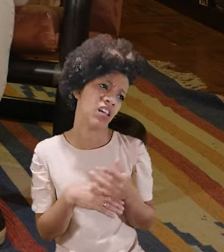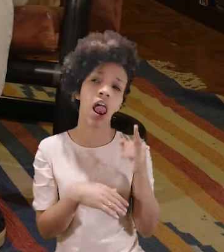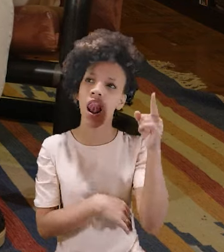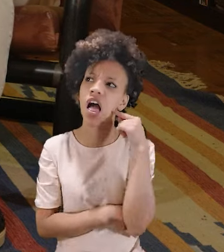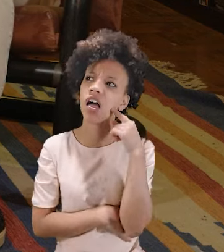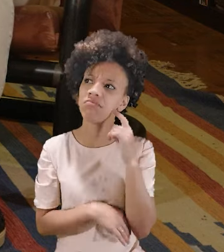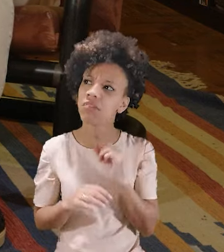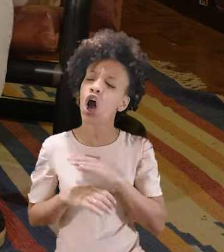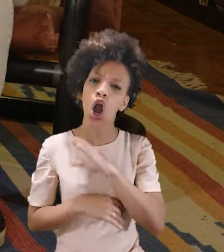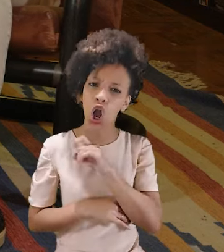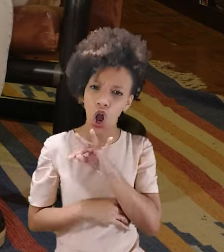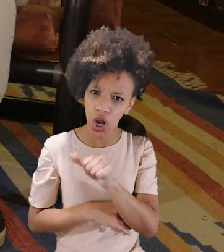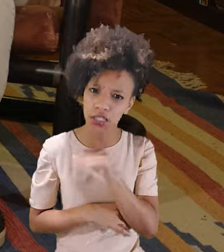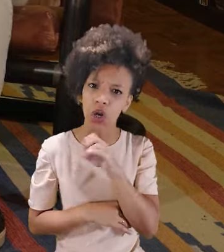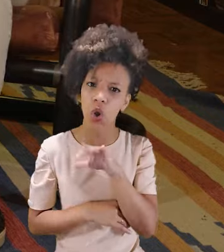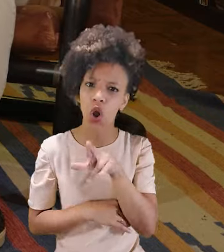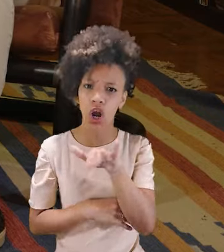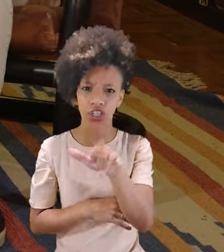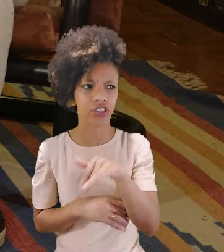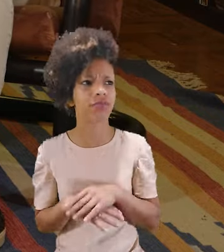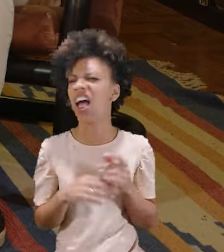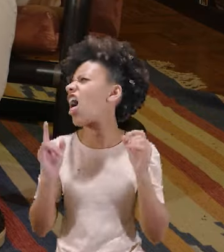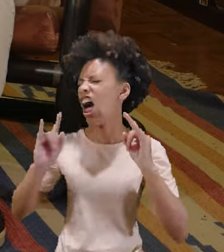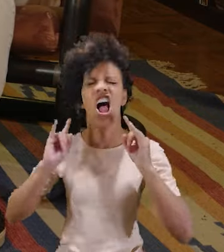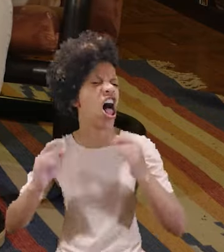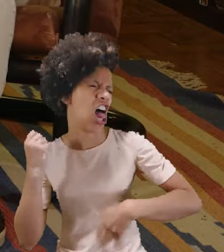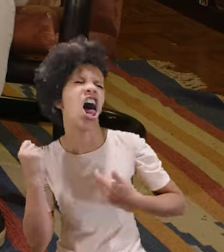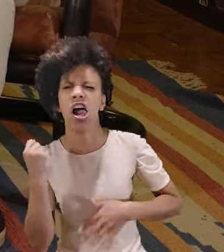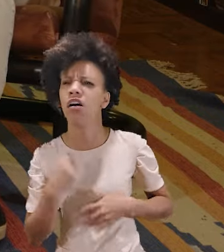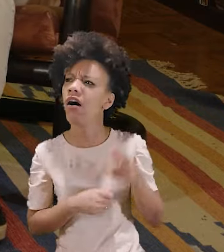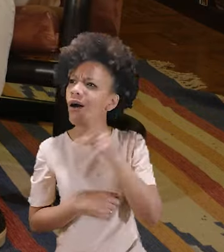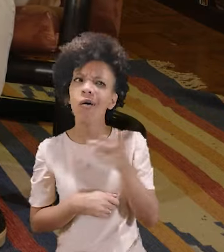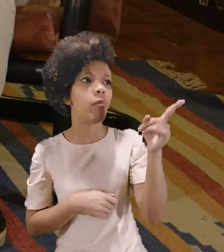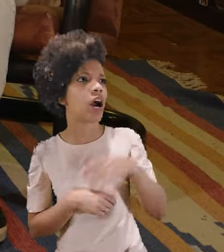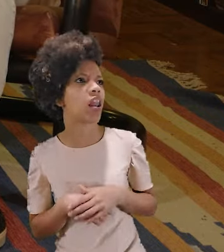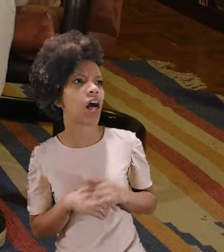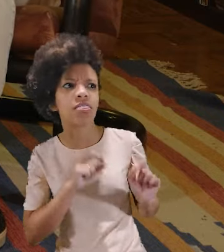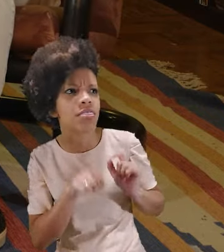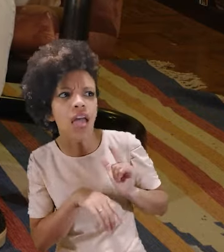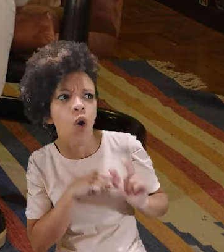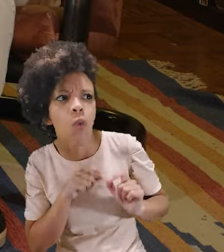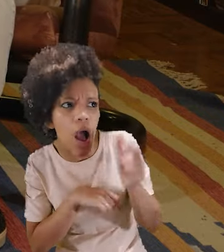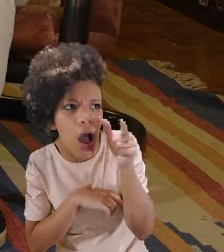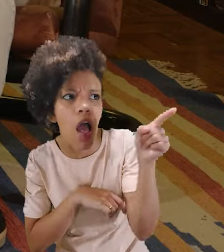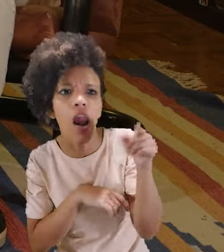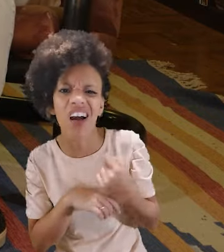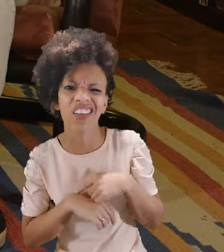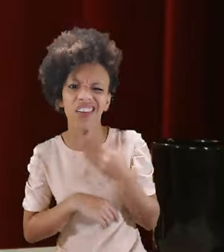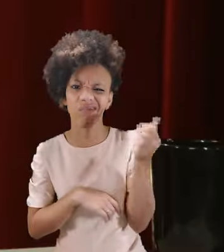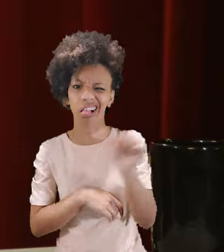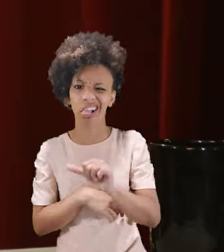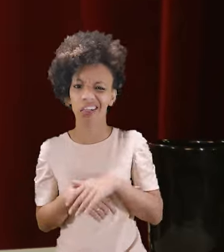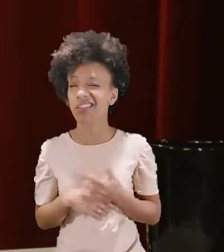maluco pelo menos lá tá tendo uma animação porque os casos nada mais um borrado história para contar né tá tendo algo ali ali tá